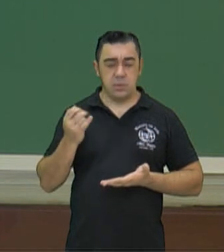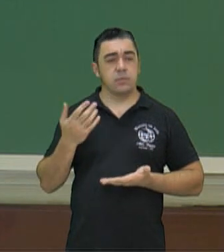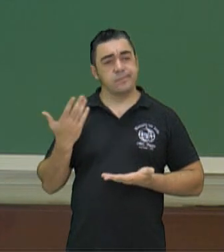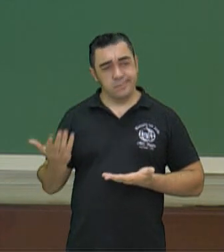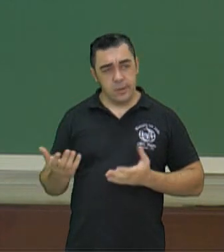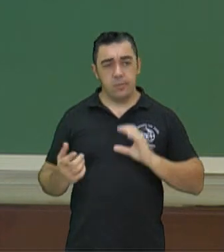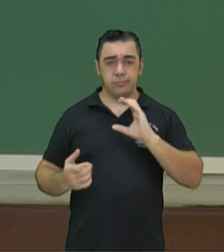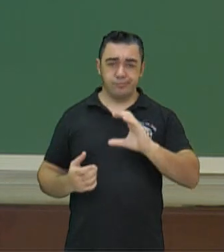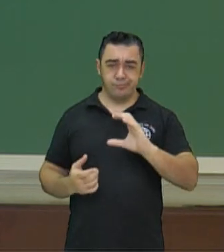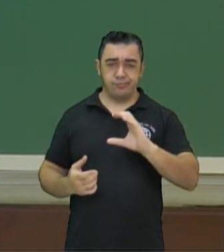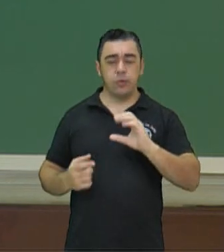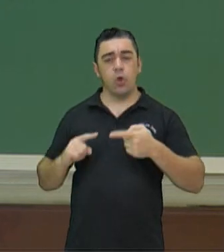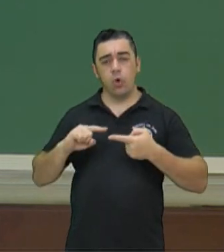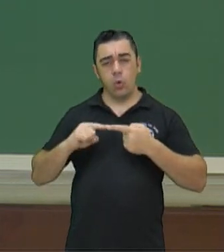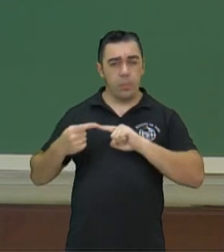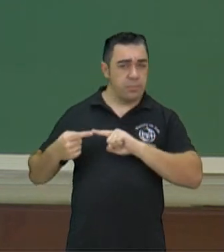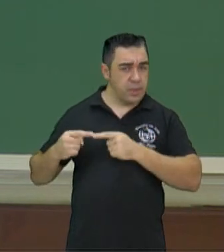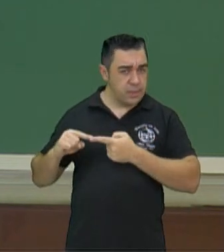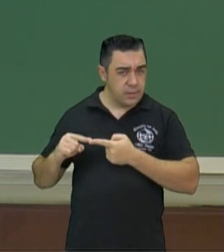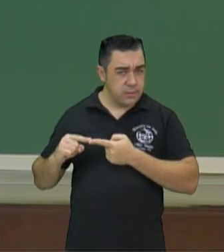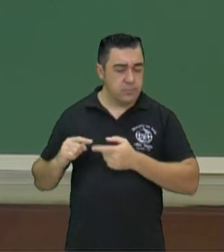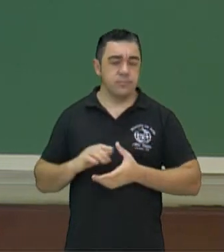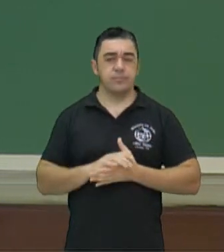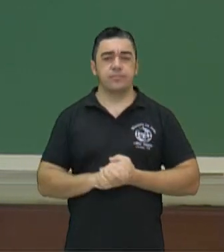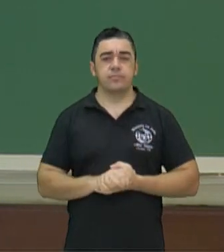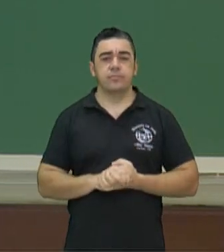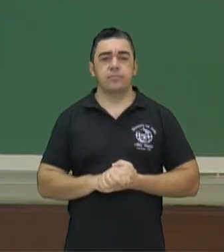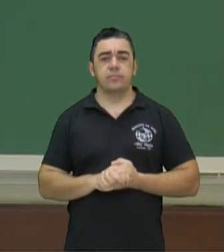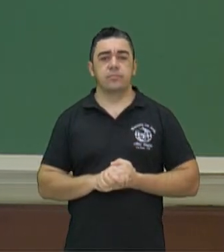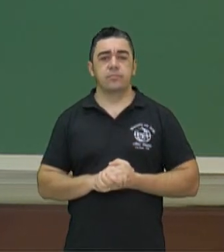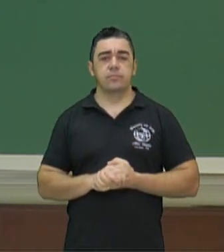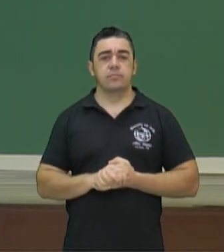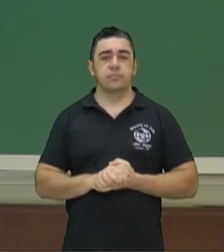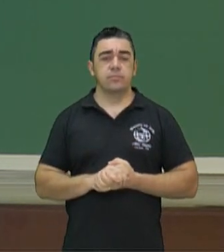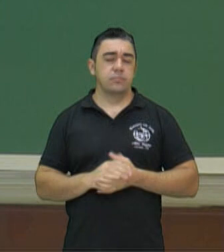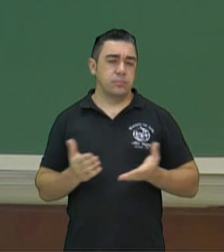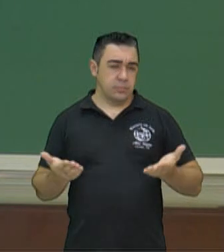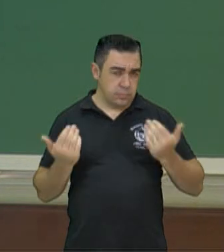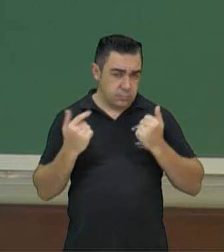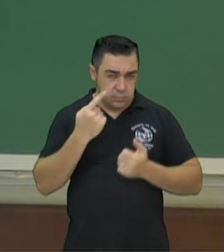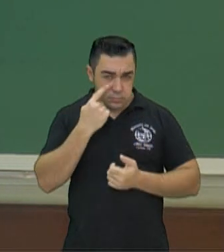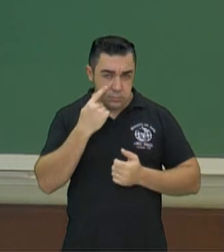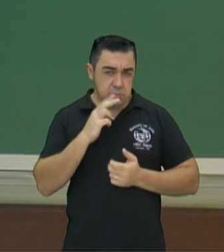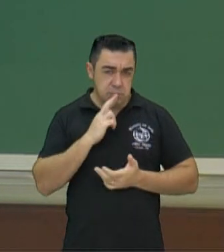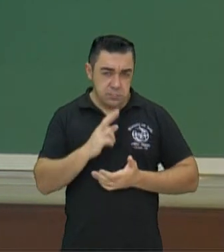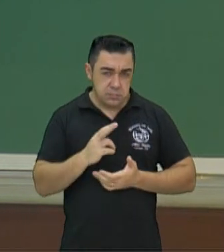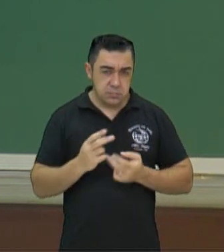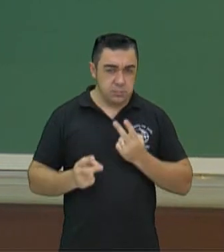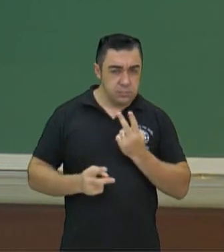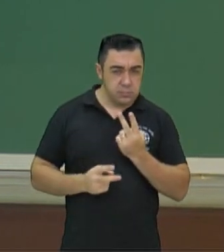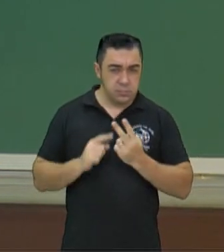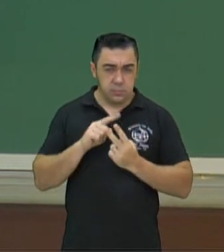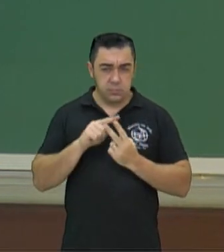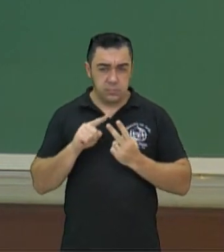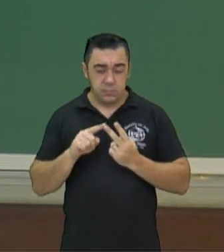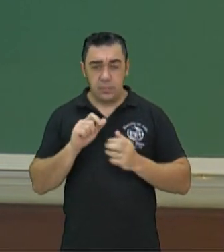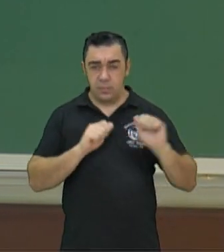Então, é um exemplo de combinação. Então, vamos lá resolver esses